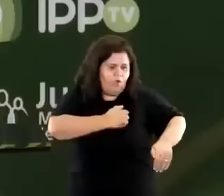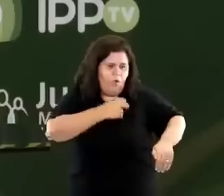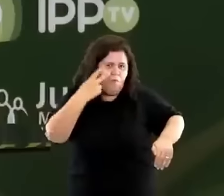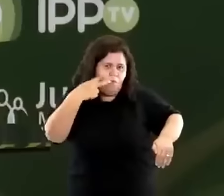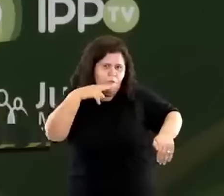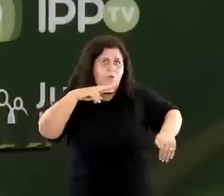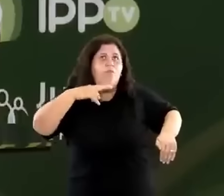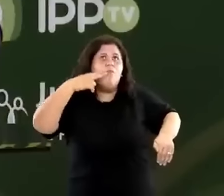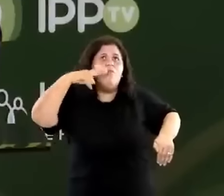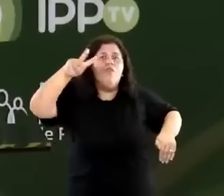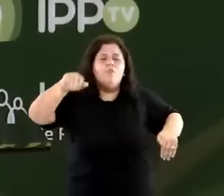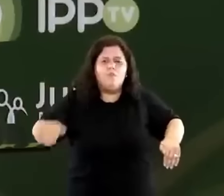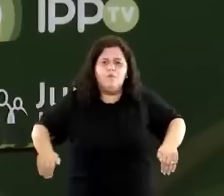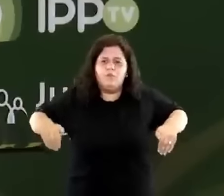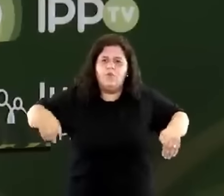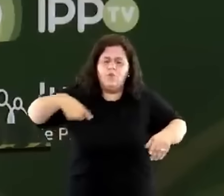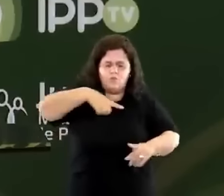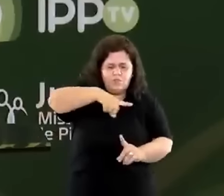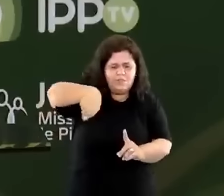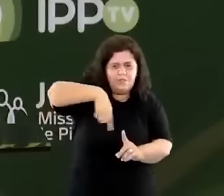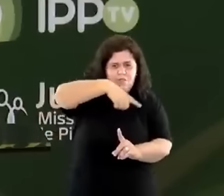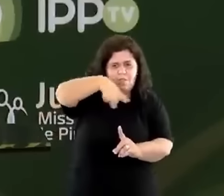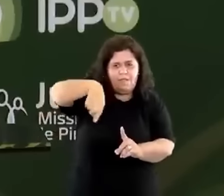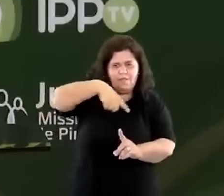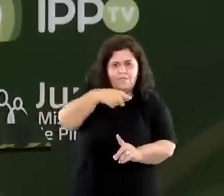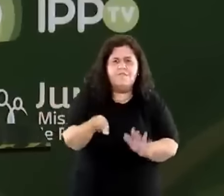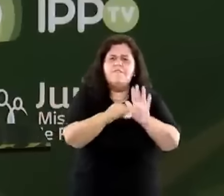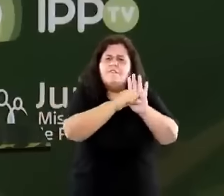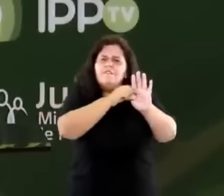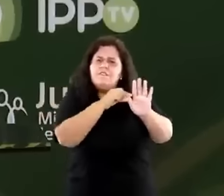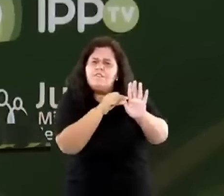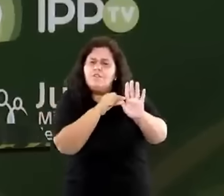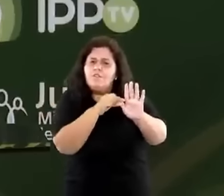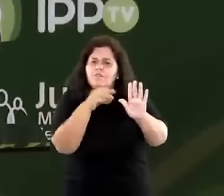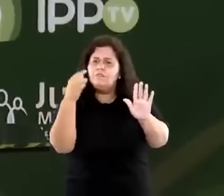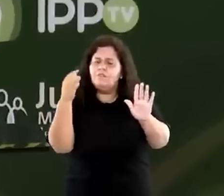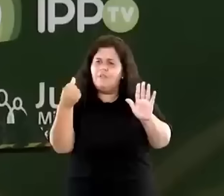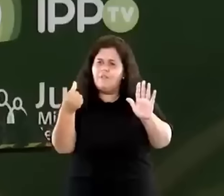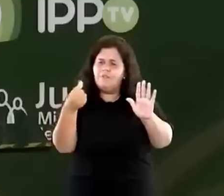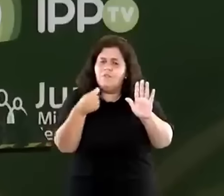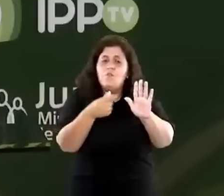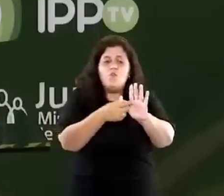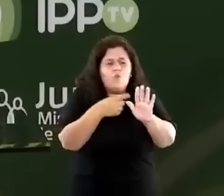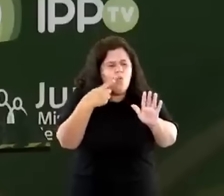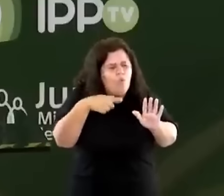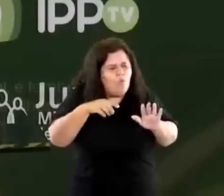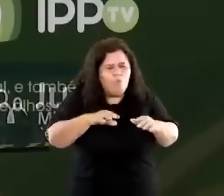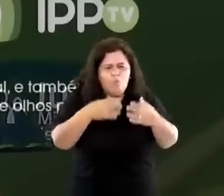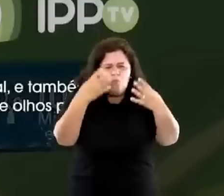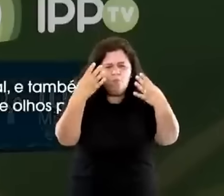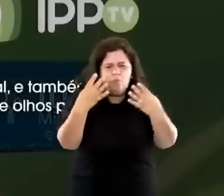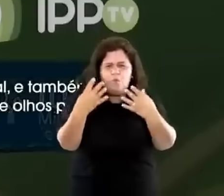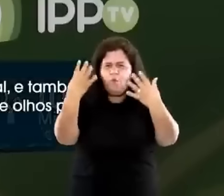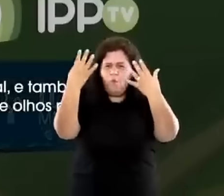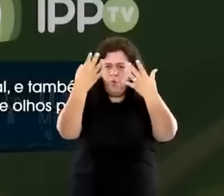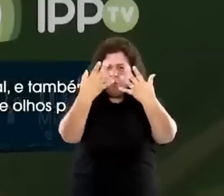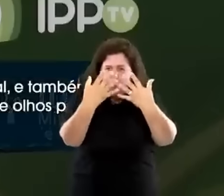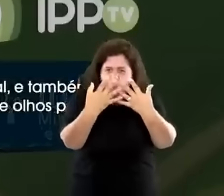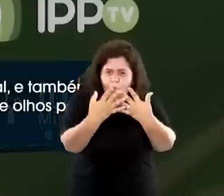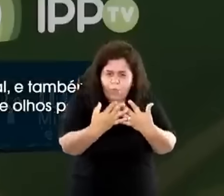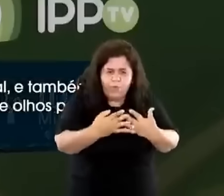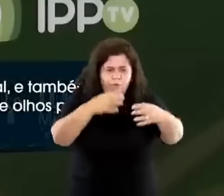santidade Olha o versículo se comigo por favor havia Diante do Trono um como queimar de vidro semelhante ao